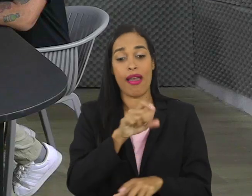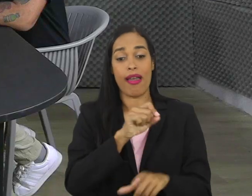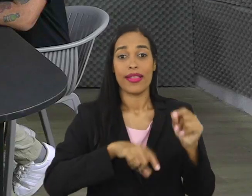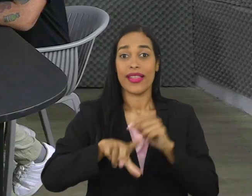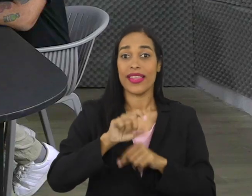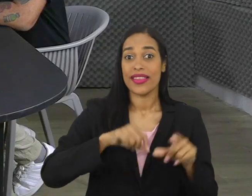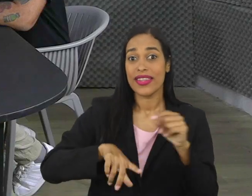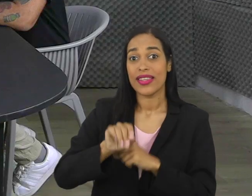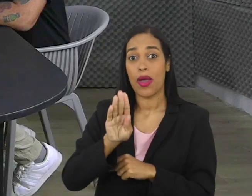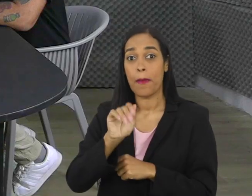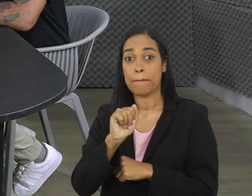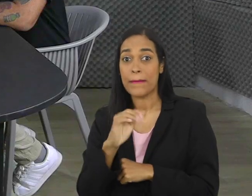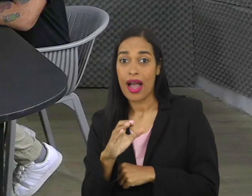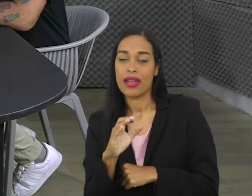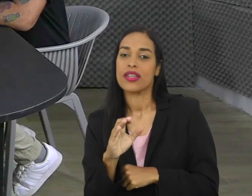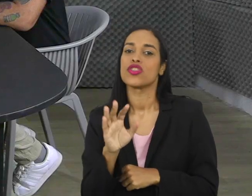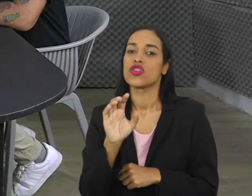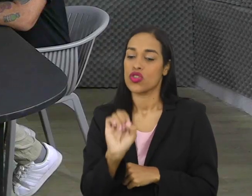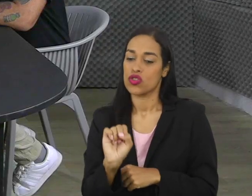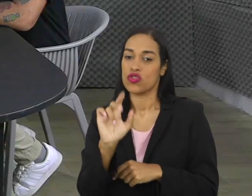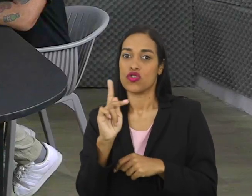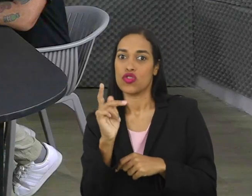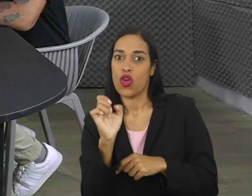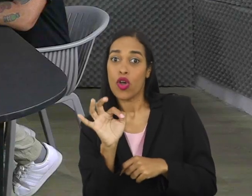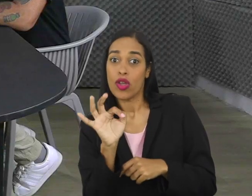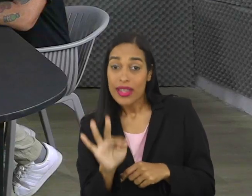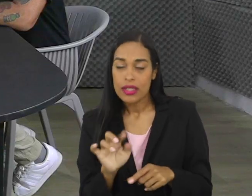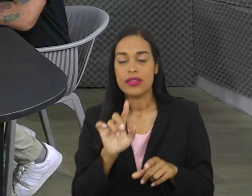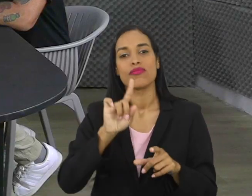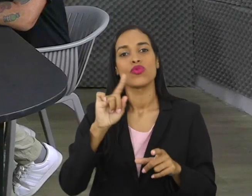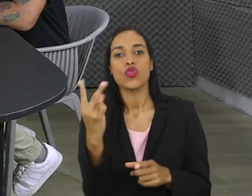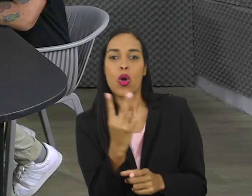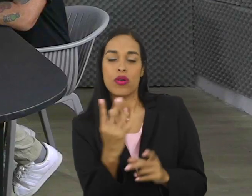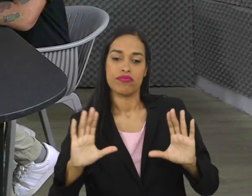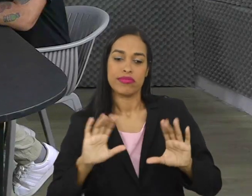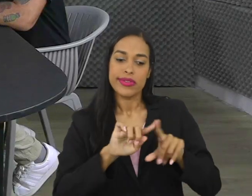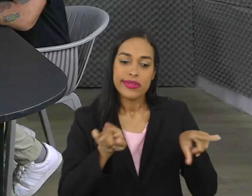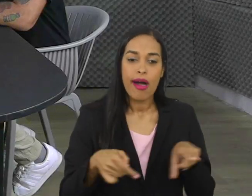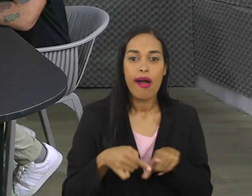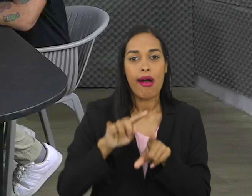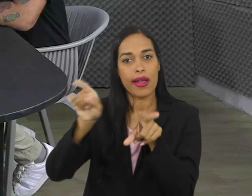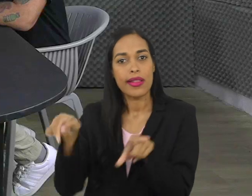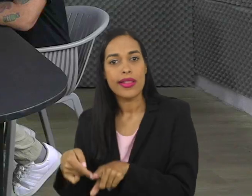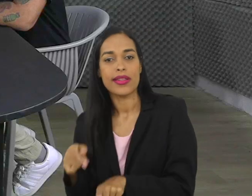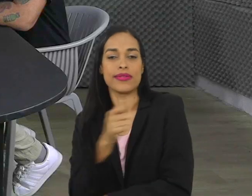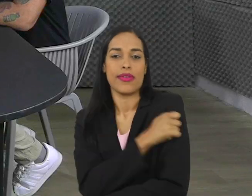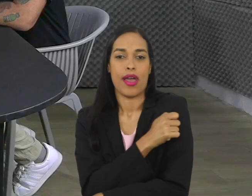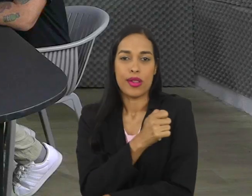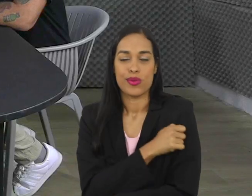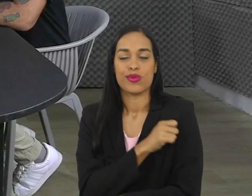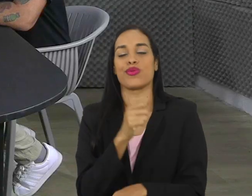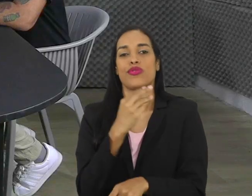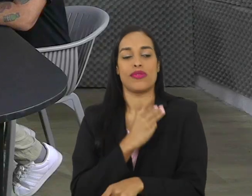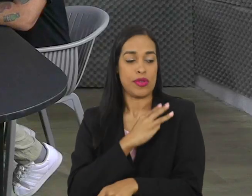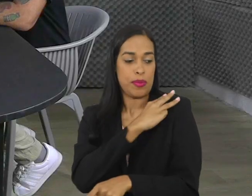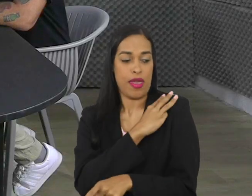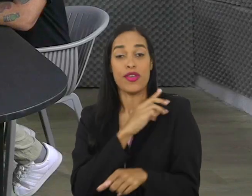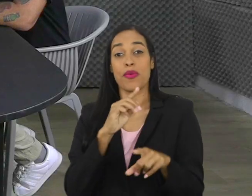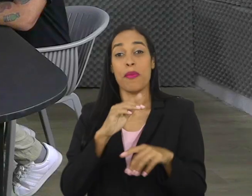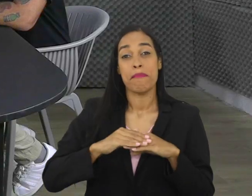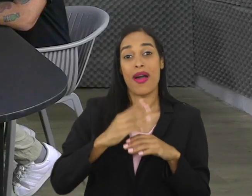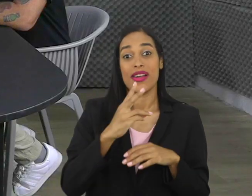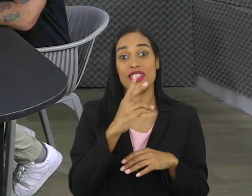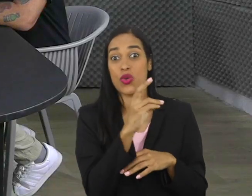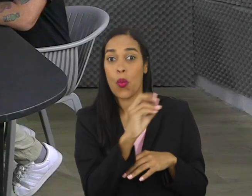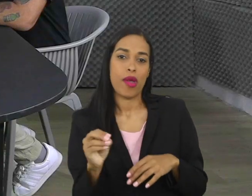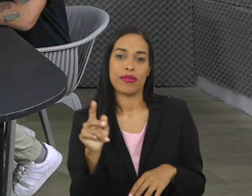Choque contou com 2 gerações de estudantes do ensino médio, 2022 e 2023, na ETE João Bezerra, contando com a participação de mais de 50